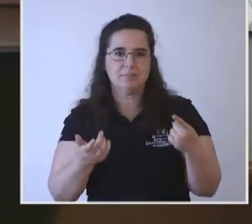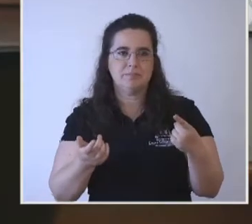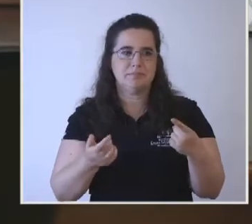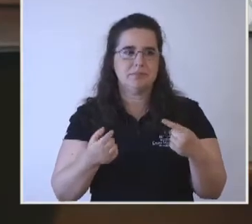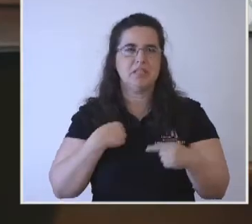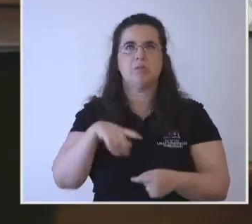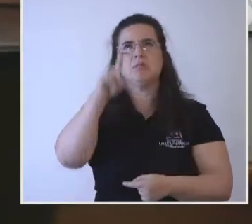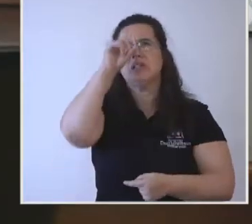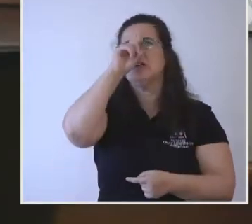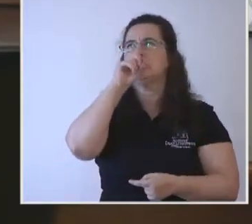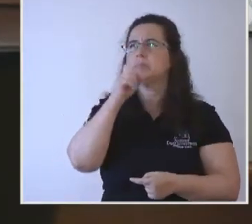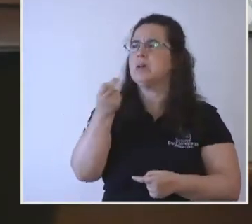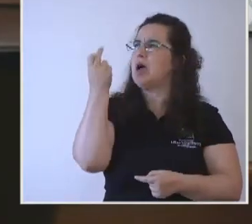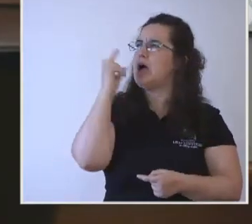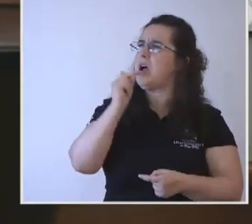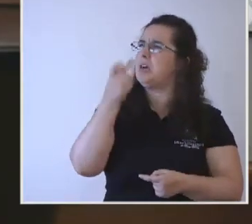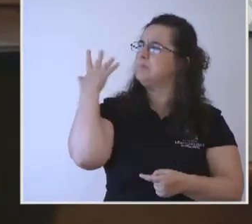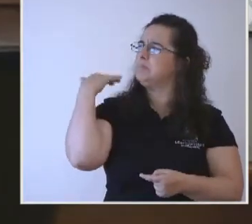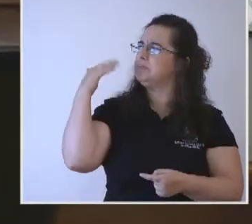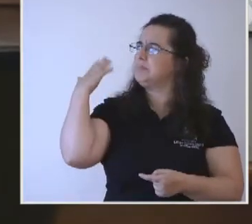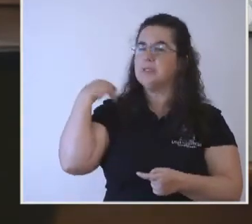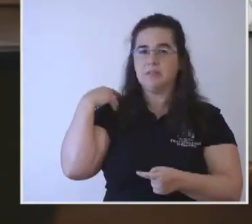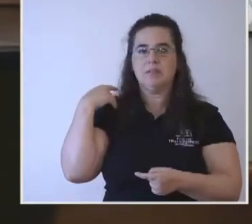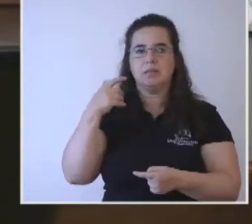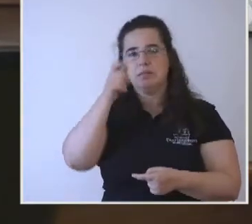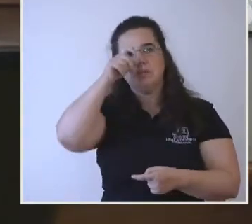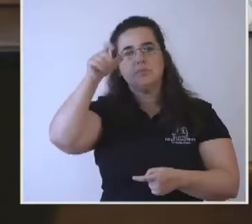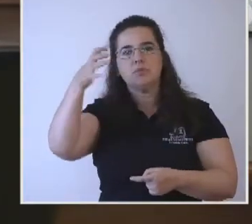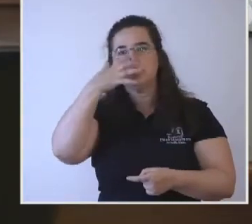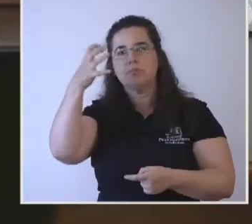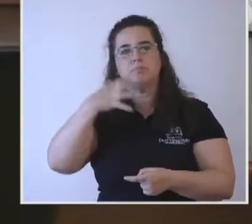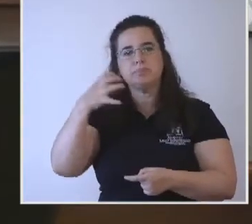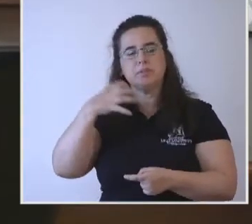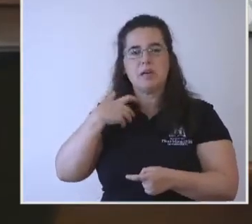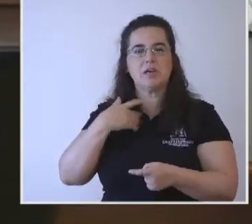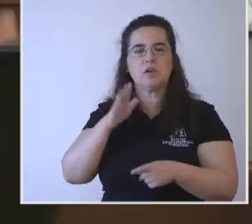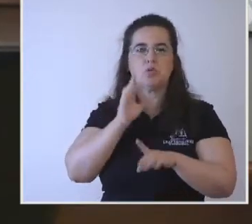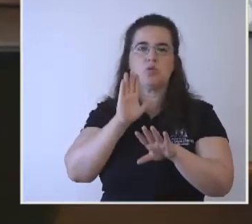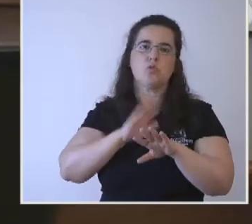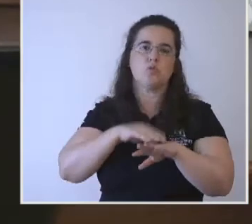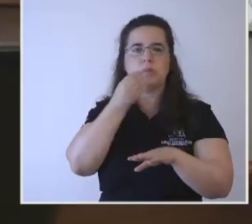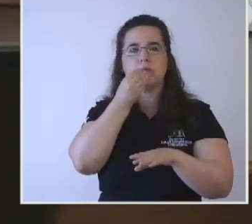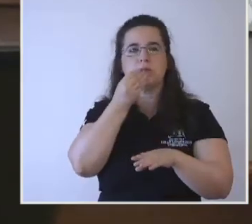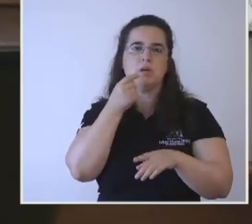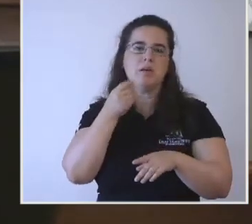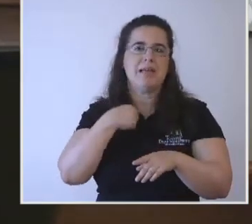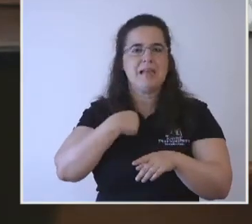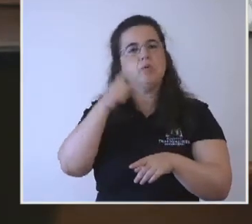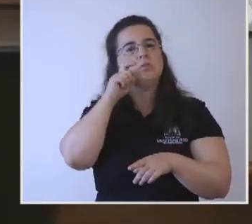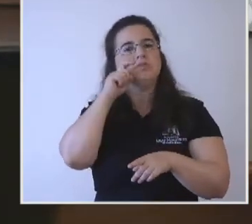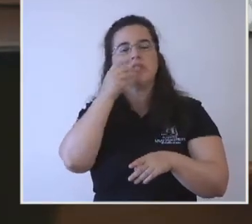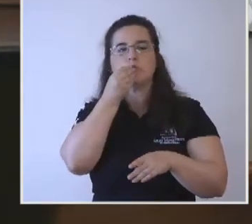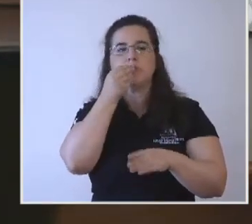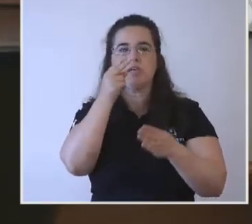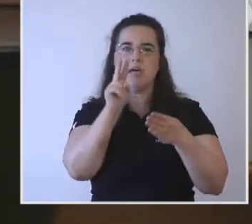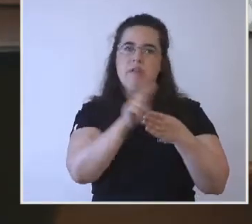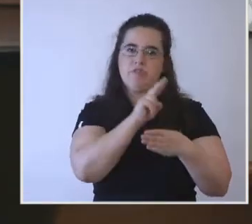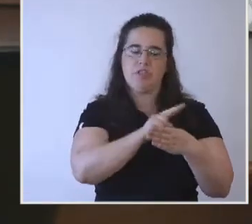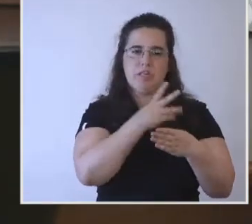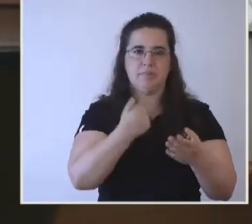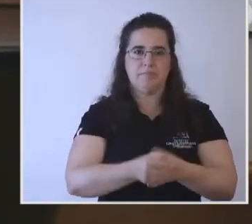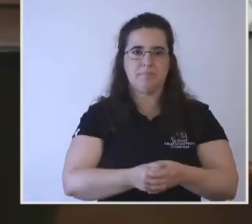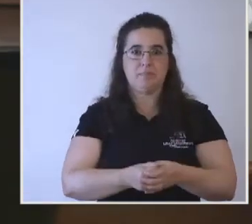sou muitas vezes ridicularizado por defender o regime vegan. Ou o vegetarianismo, se assim quiserem. Ainda hoje